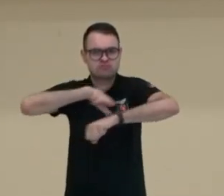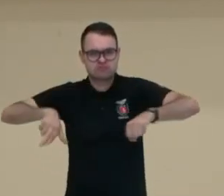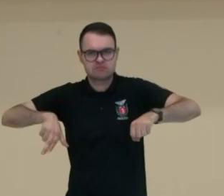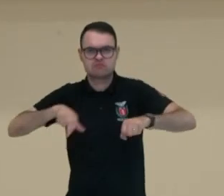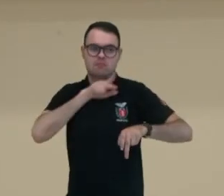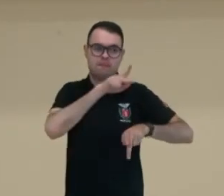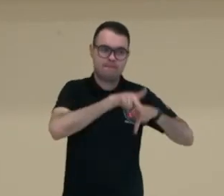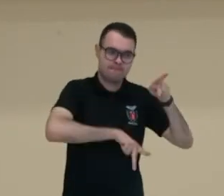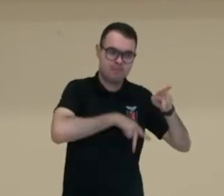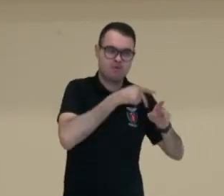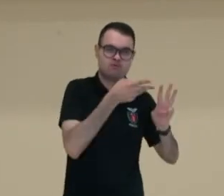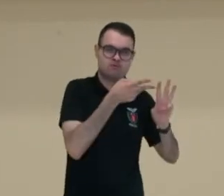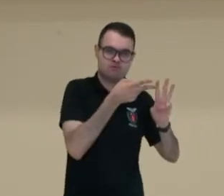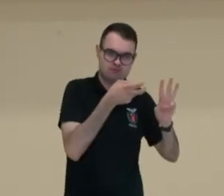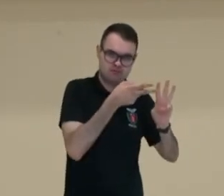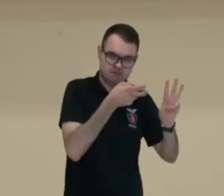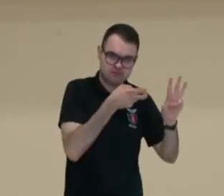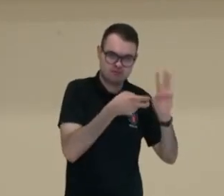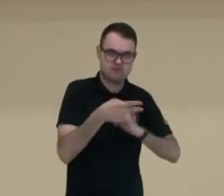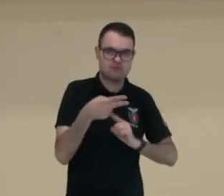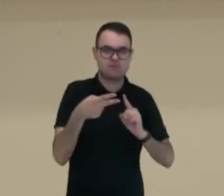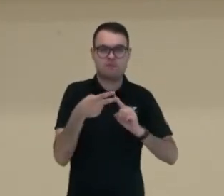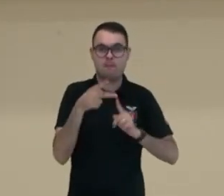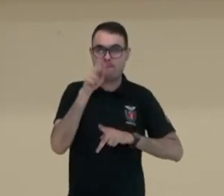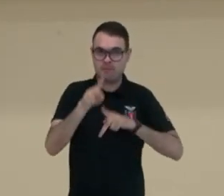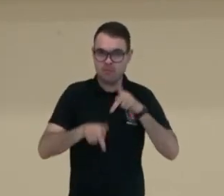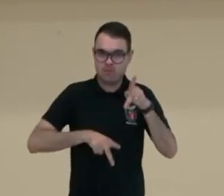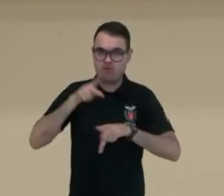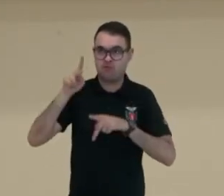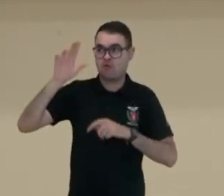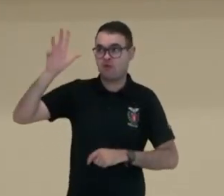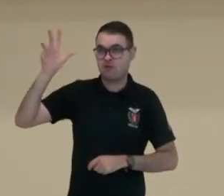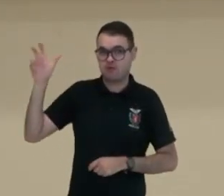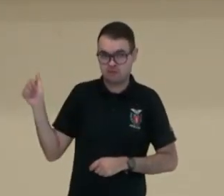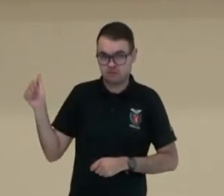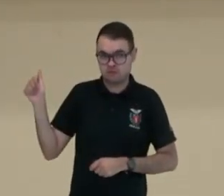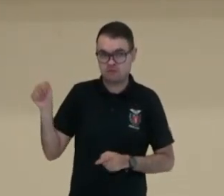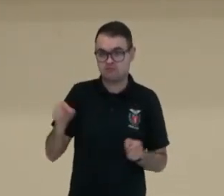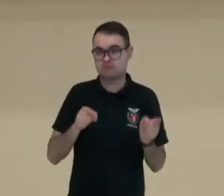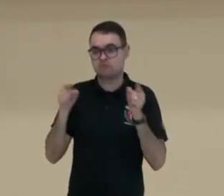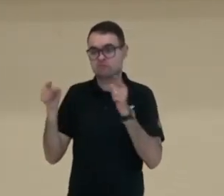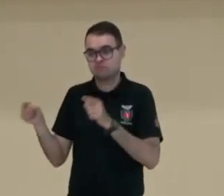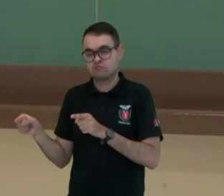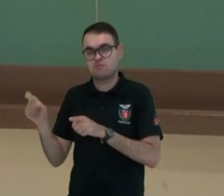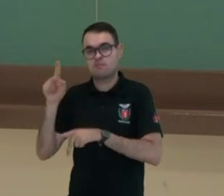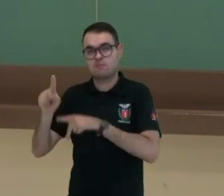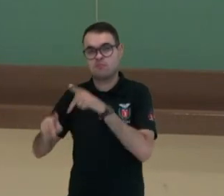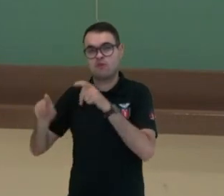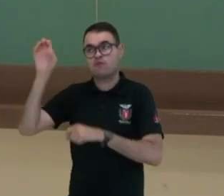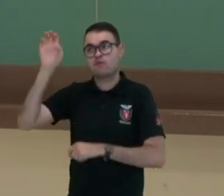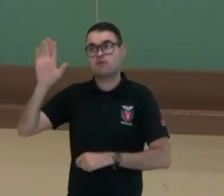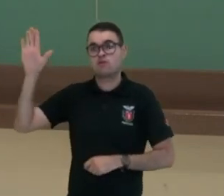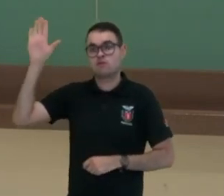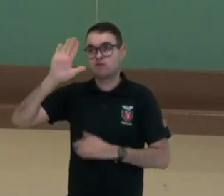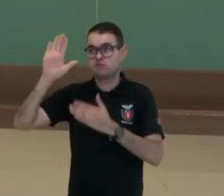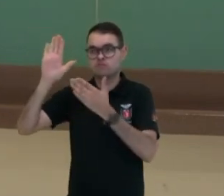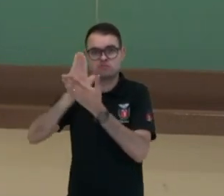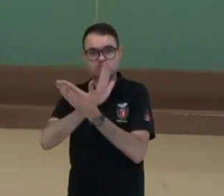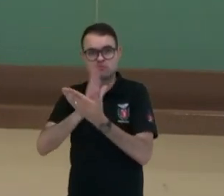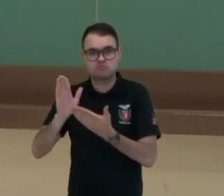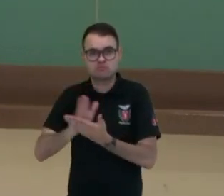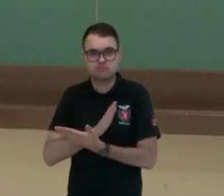indígenas, os povos africanos e os europeus, divididos inclusive em períodos. No